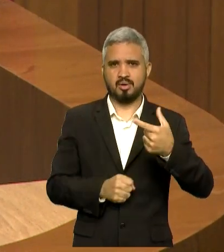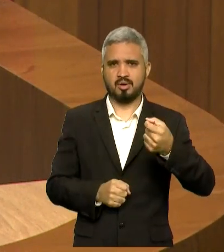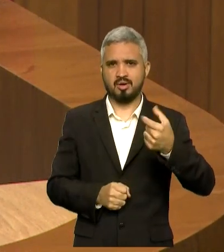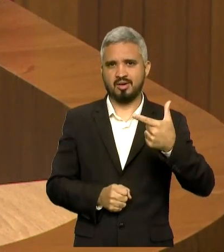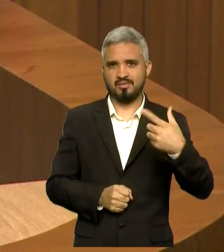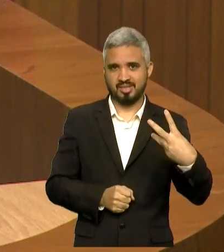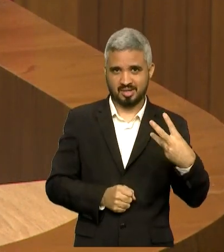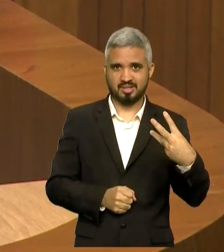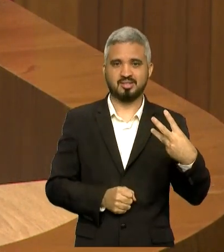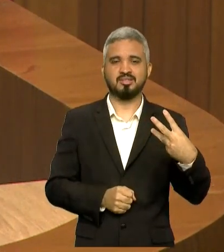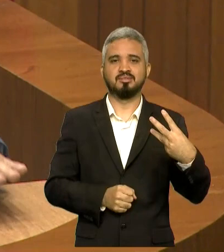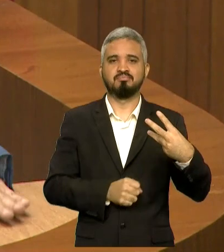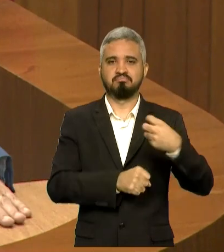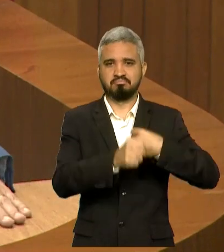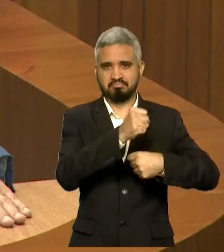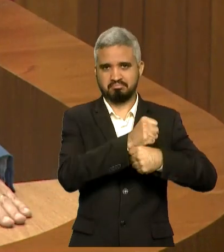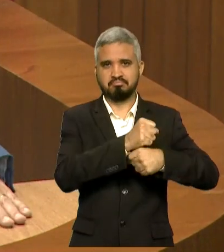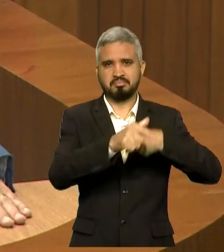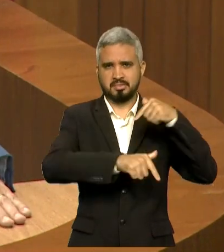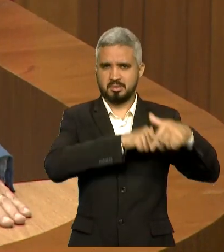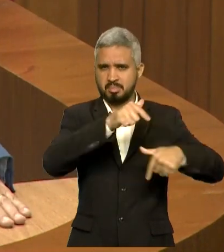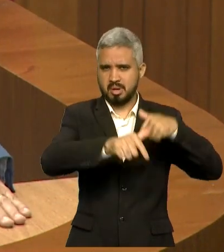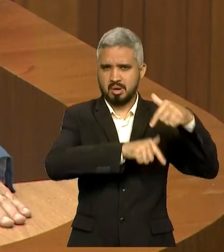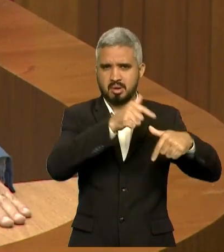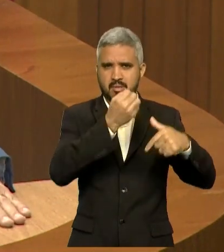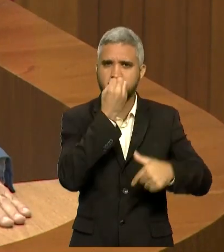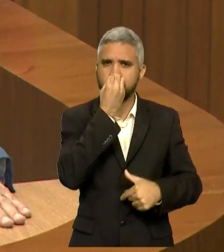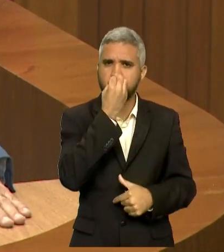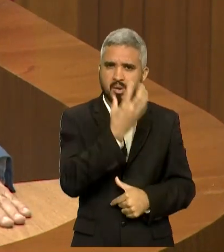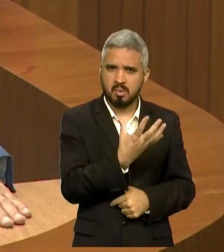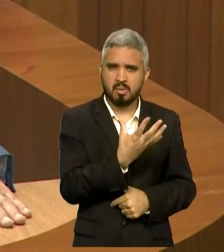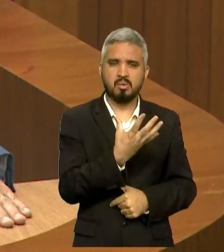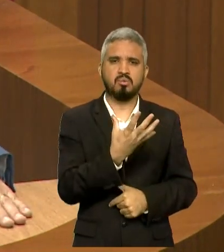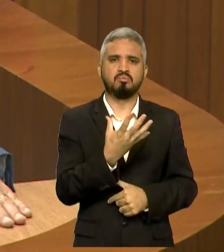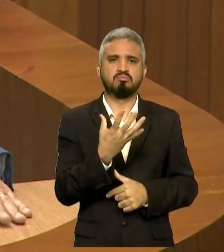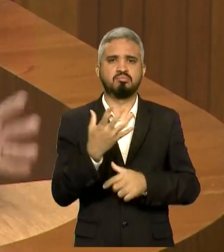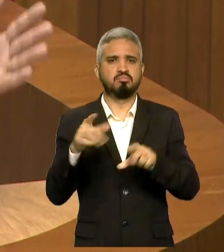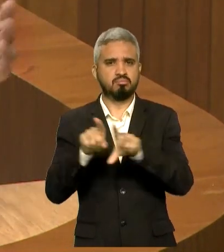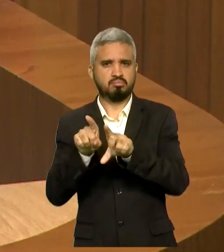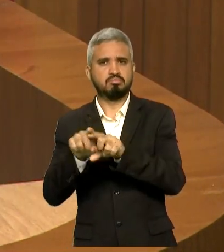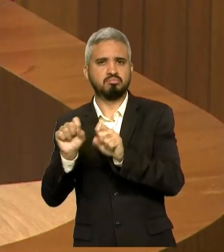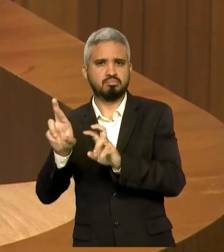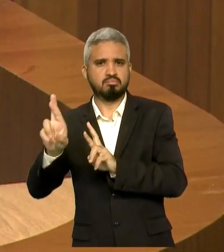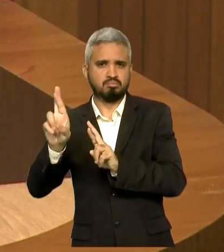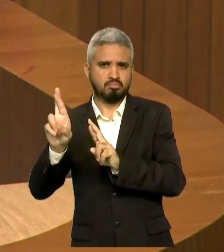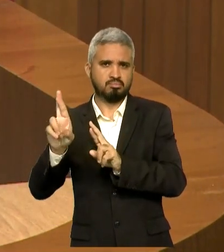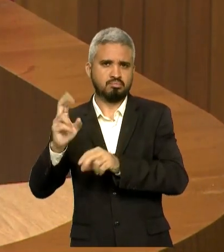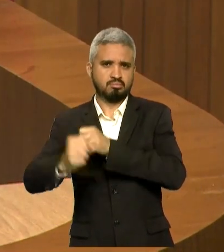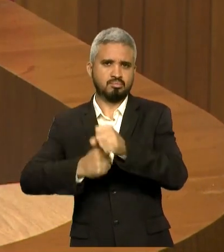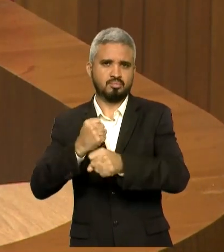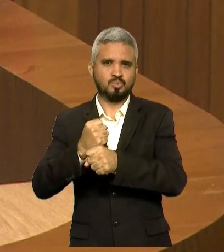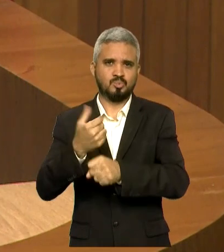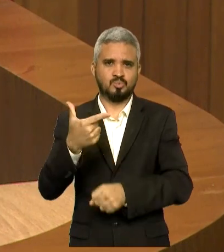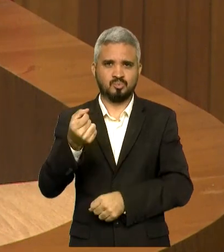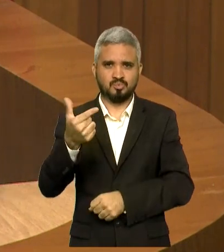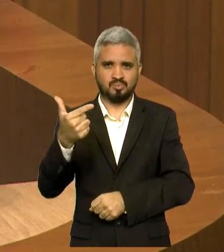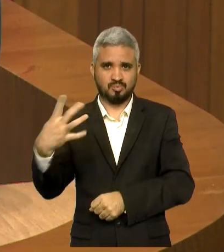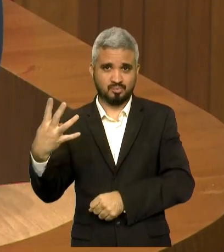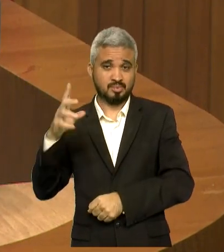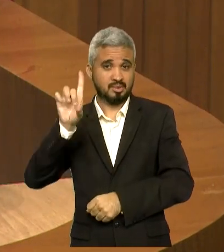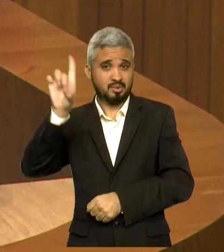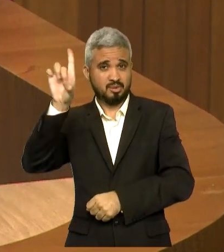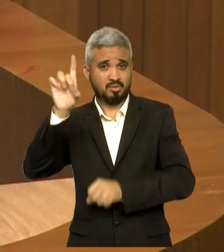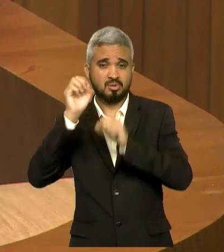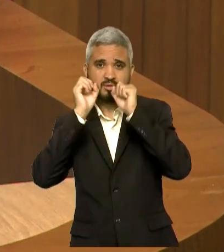foi expressiva e nós pudemos atender aos anseios e expectativas da população do Maranhão. Então, eu rogo a Deus que nos ilumine, que ilumine